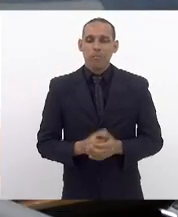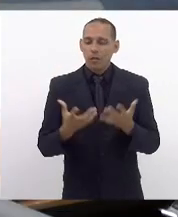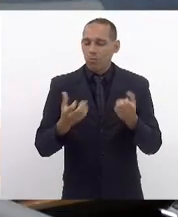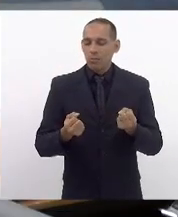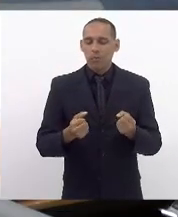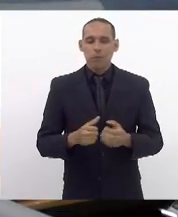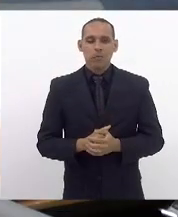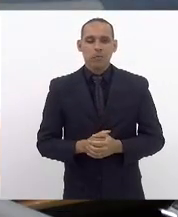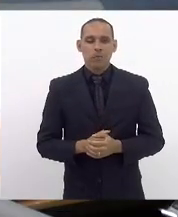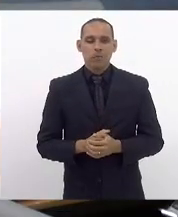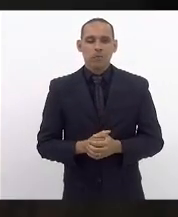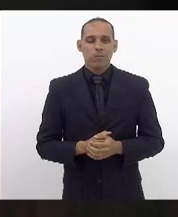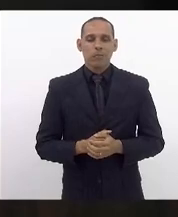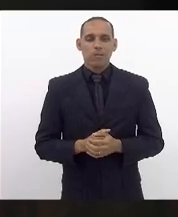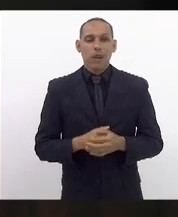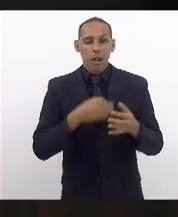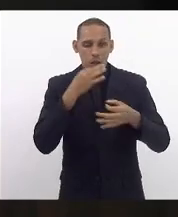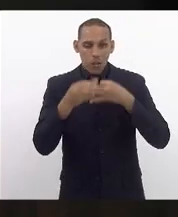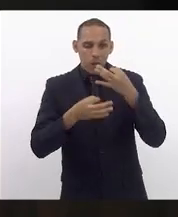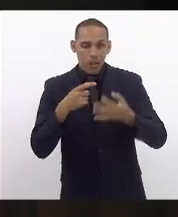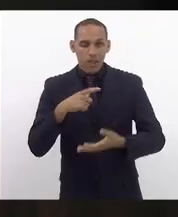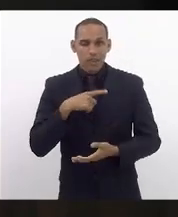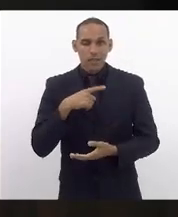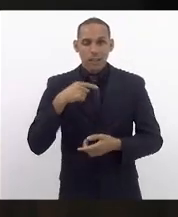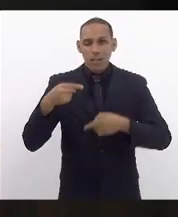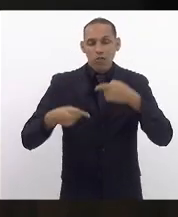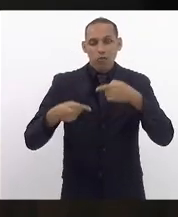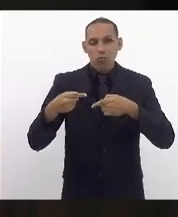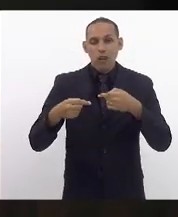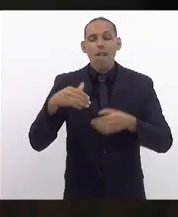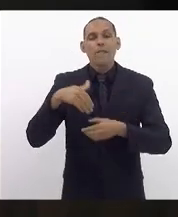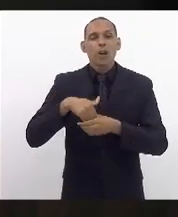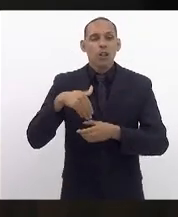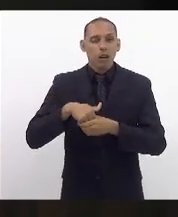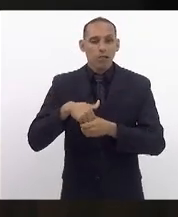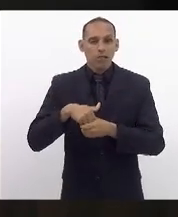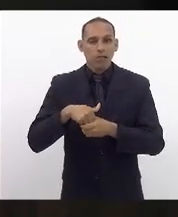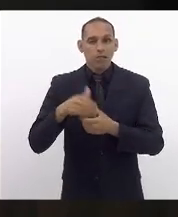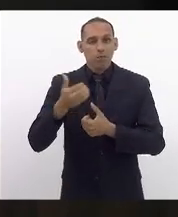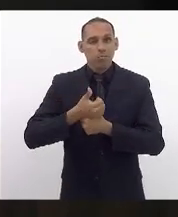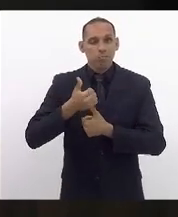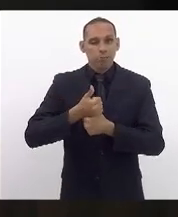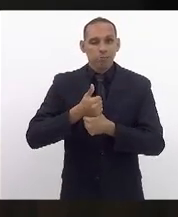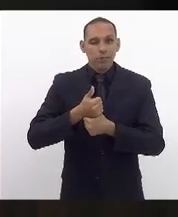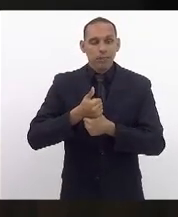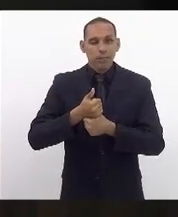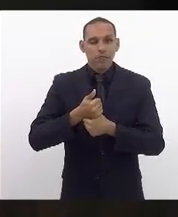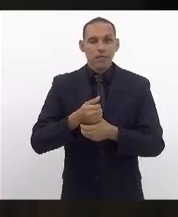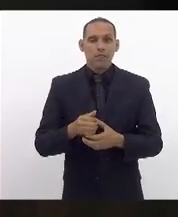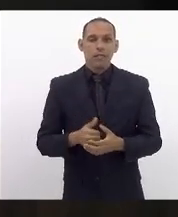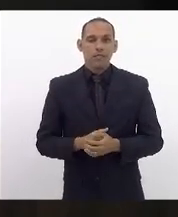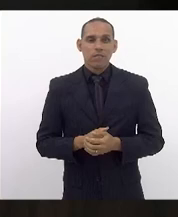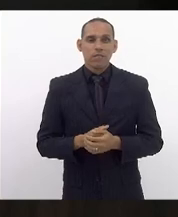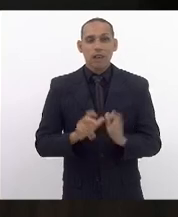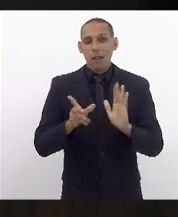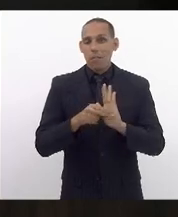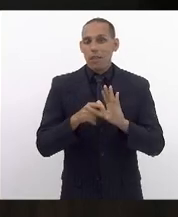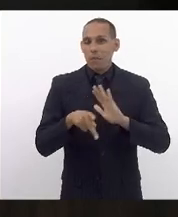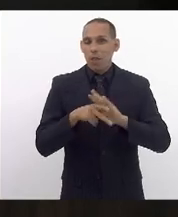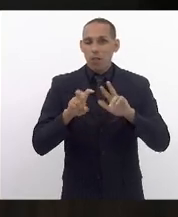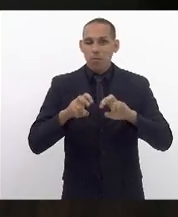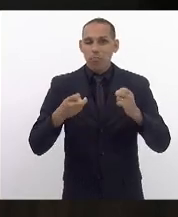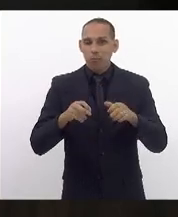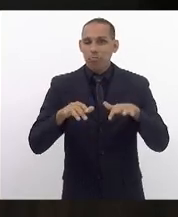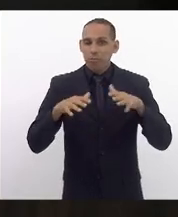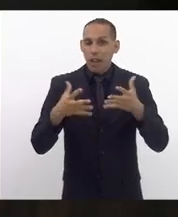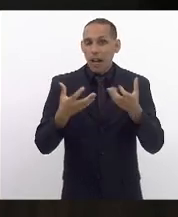Favorável. Com os pareceres emitidos em votação substitutivo às emendas de plenário. Senhores que aprovam, permaneçam como